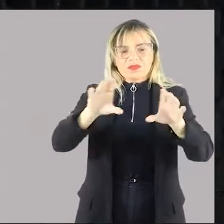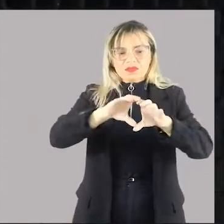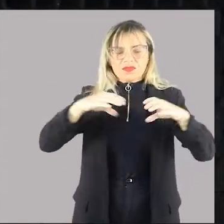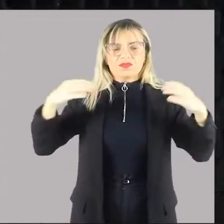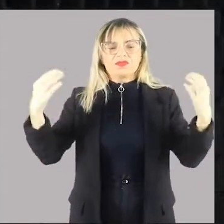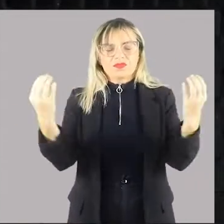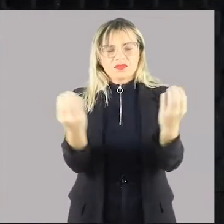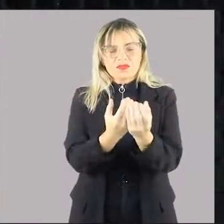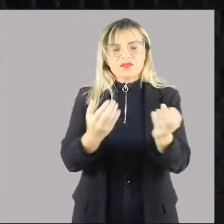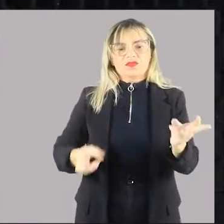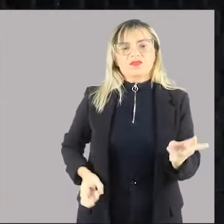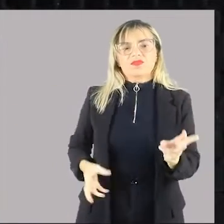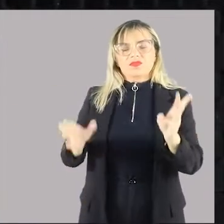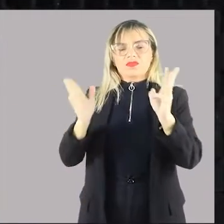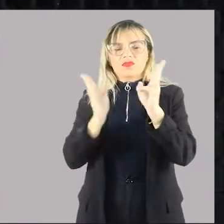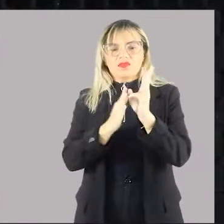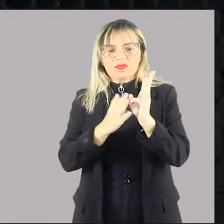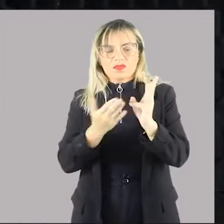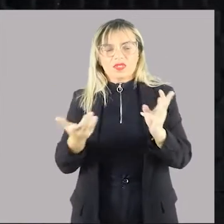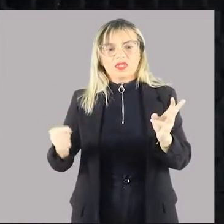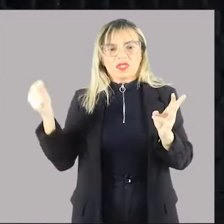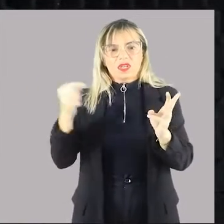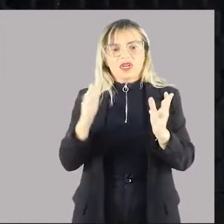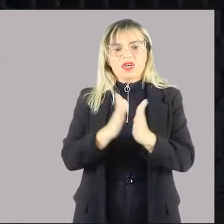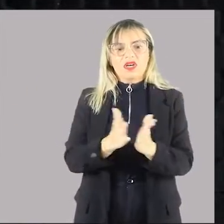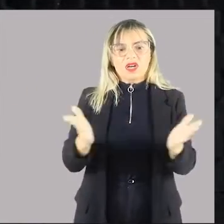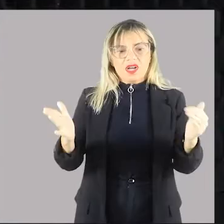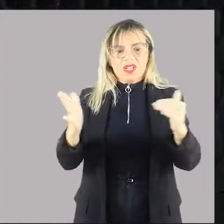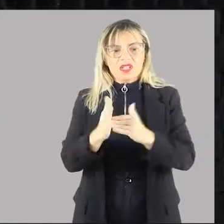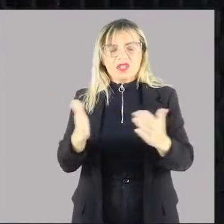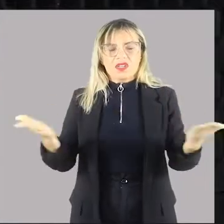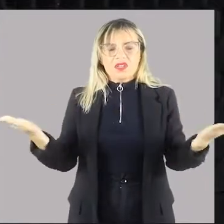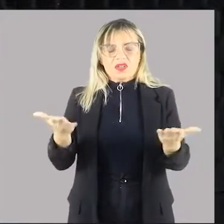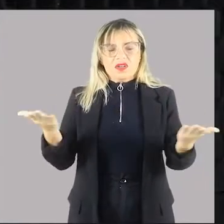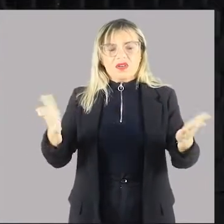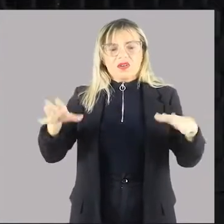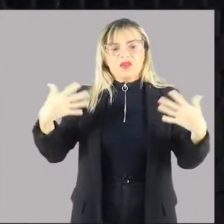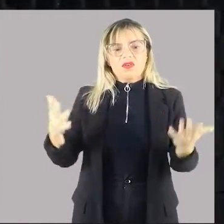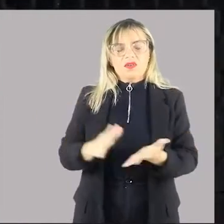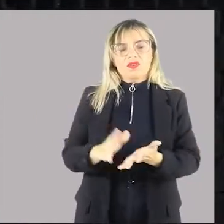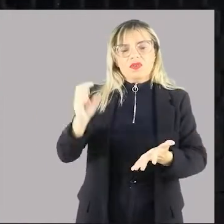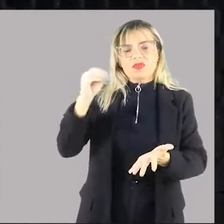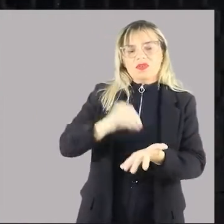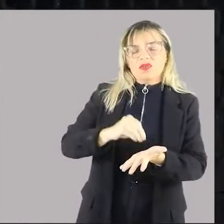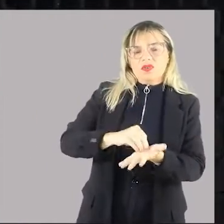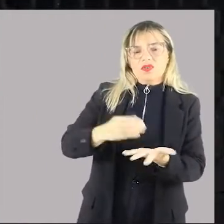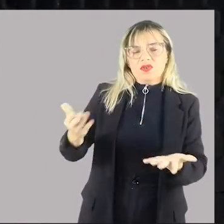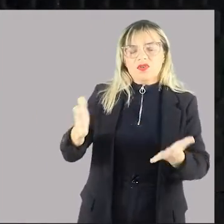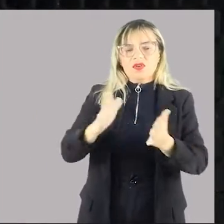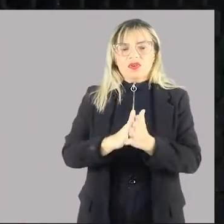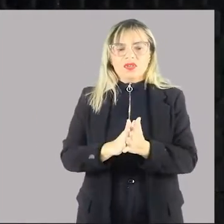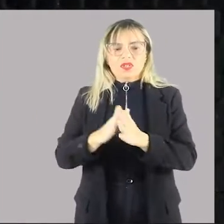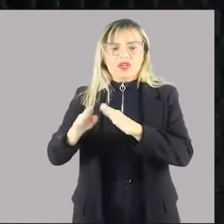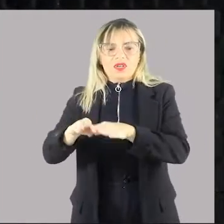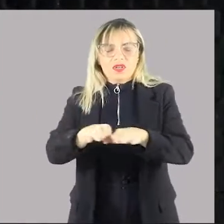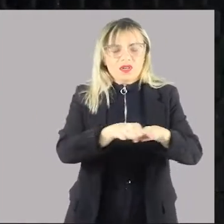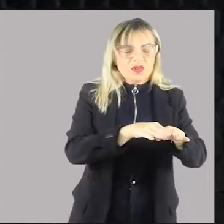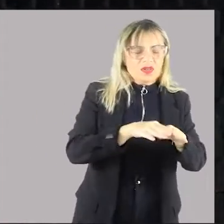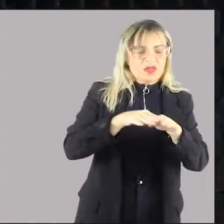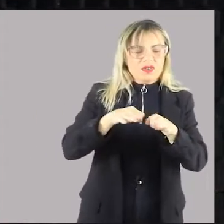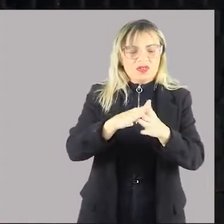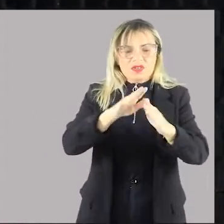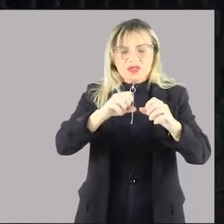até hoje, por conta da ausência de reparações sociais e de